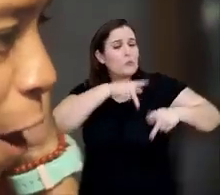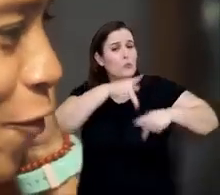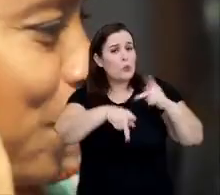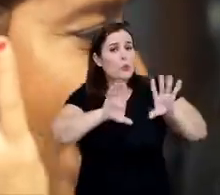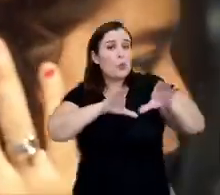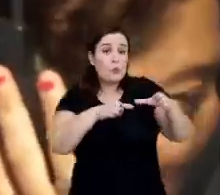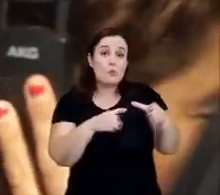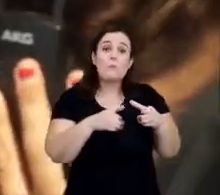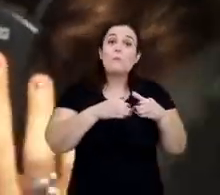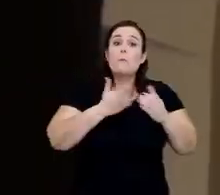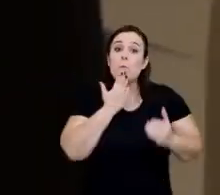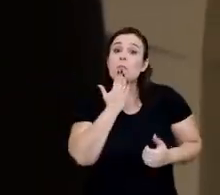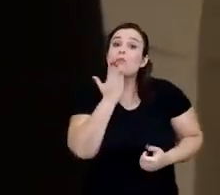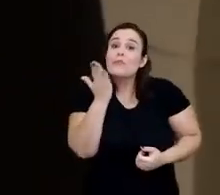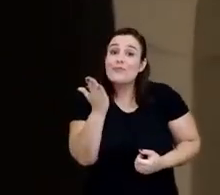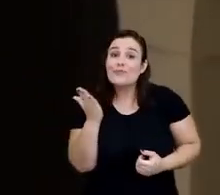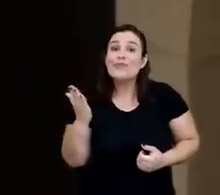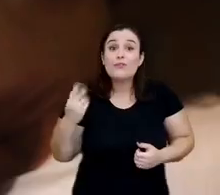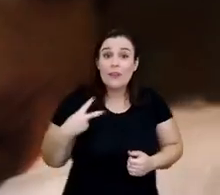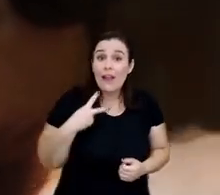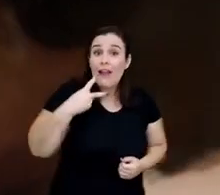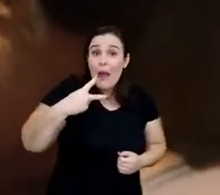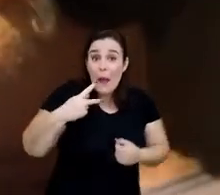O povo falou que quer